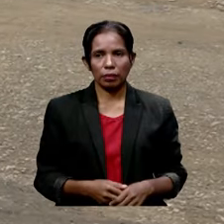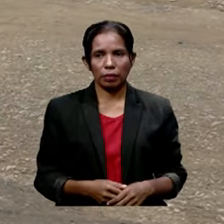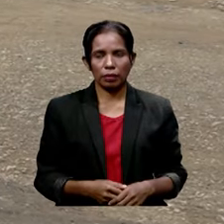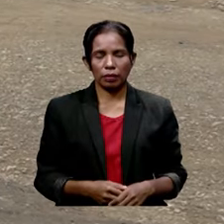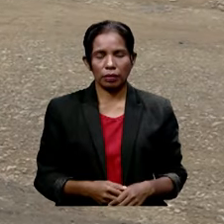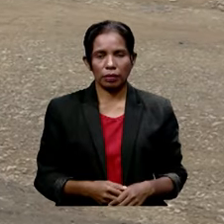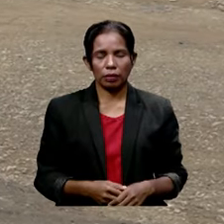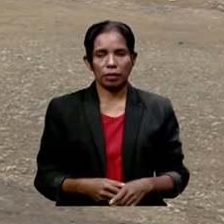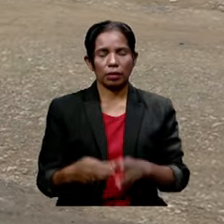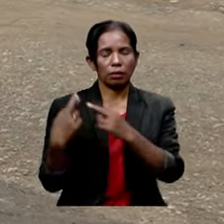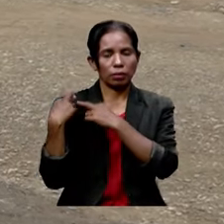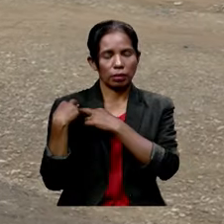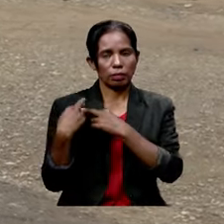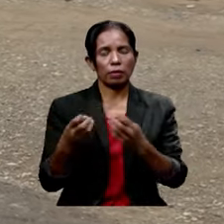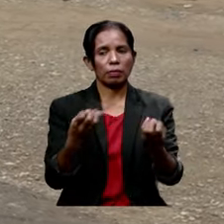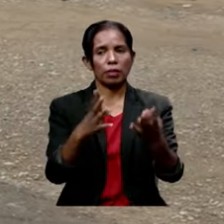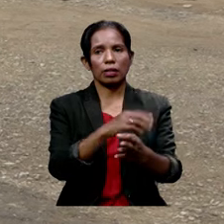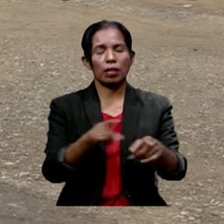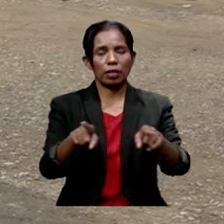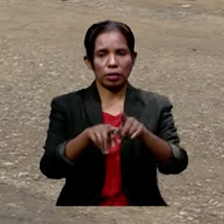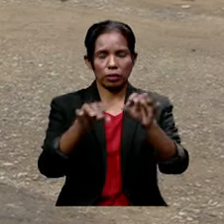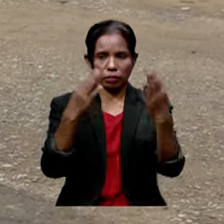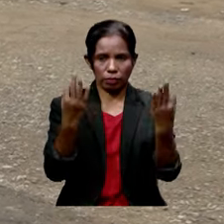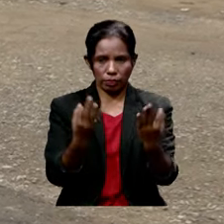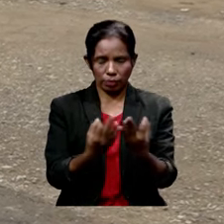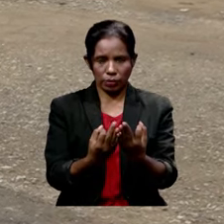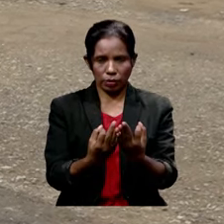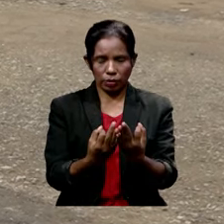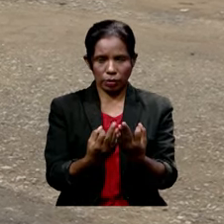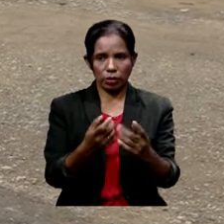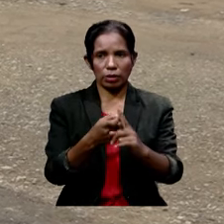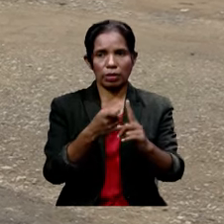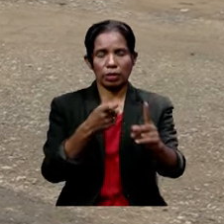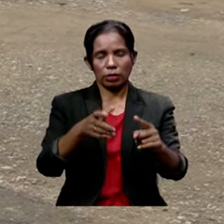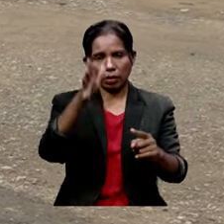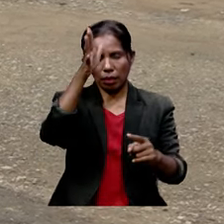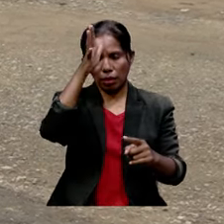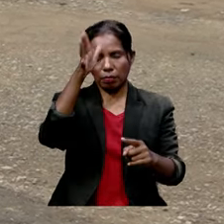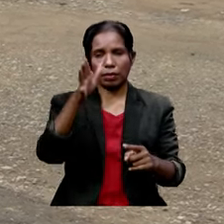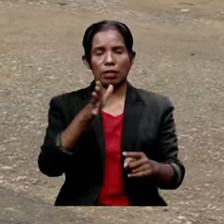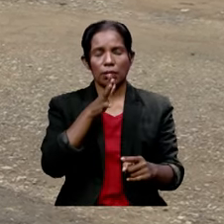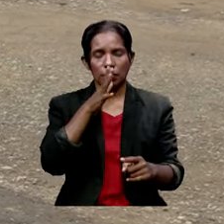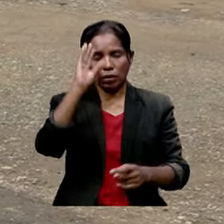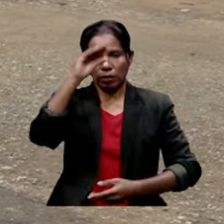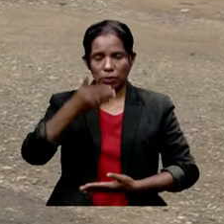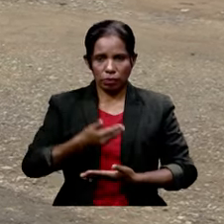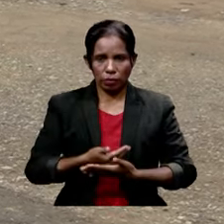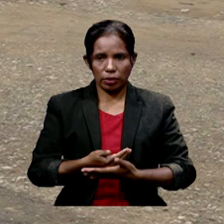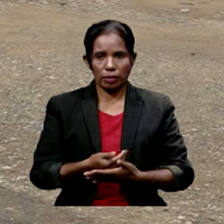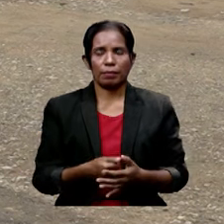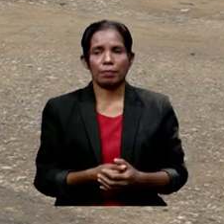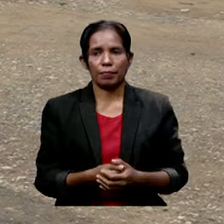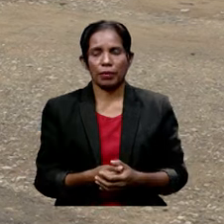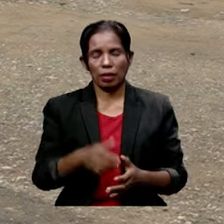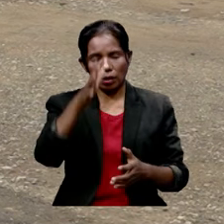Kenar ni bek mokli mundo mak nar no dar familia. Ni be composto husi aman ina ngoan.